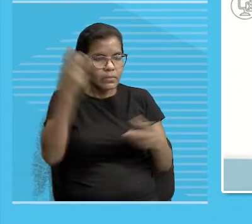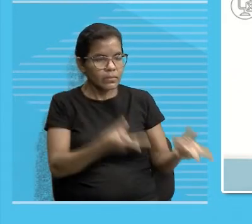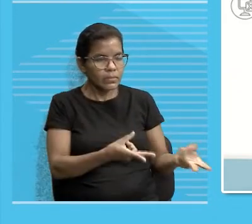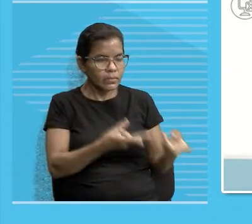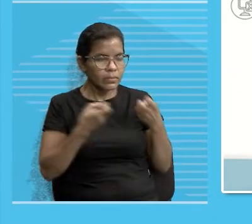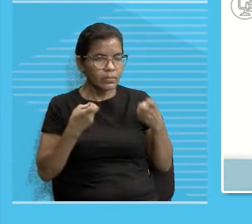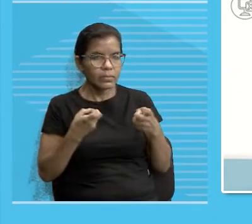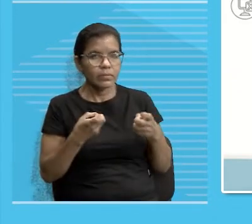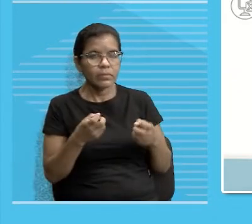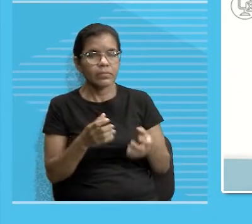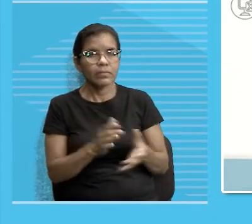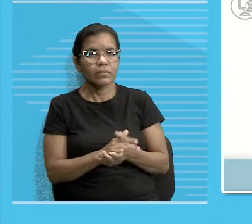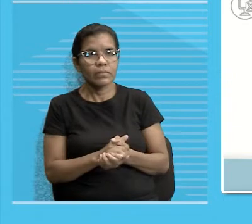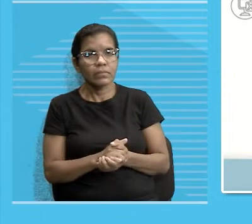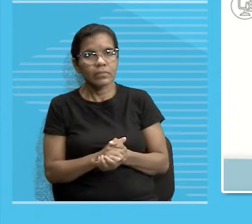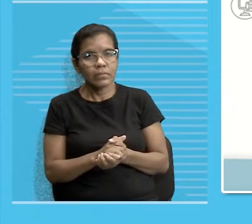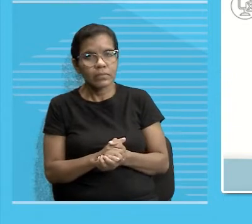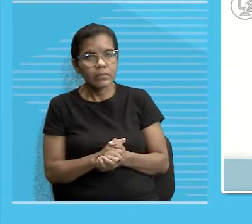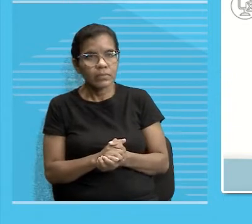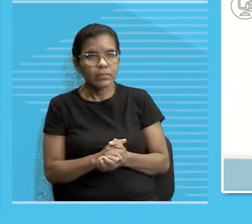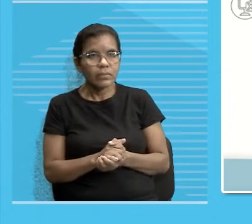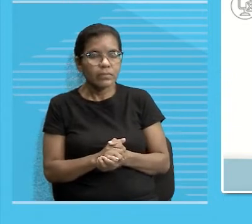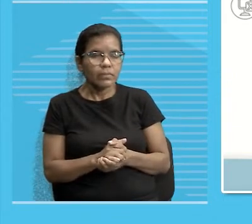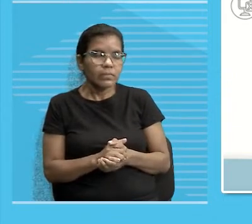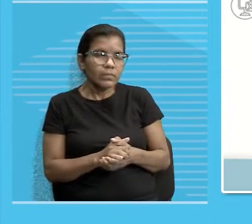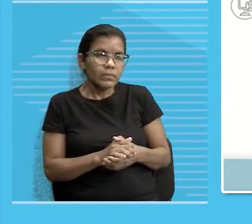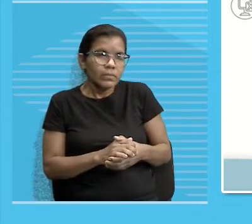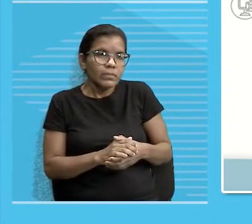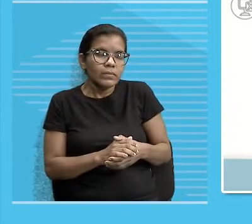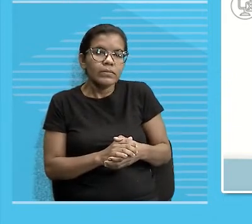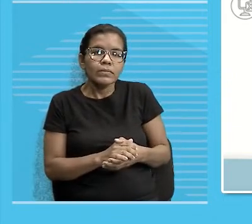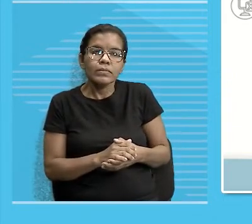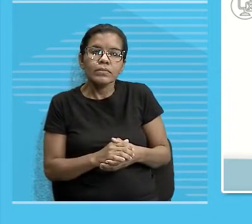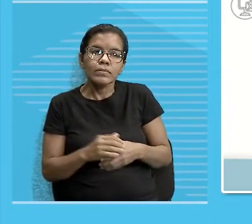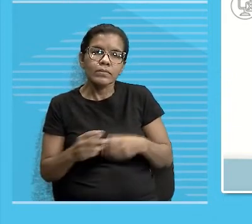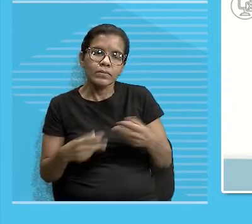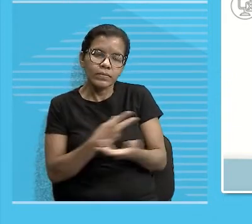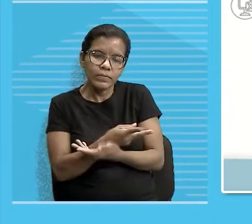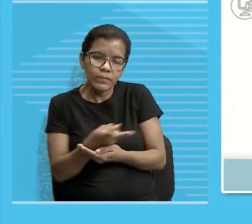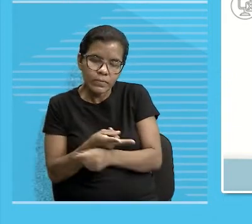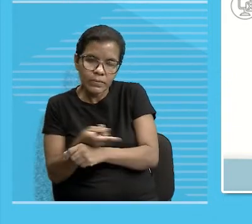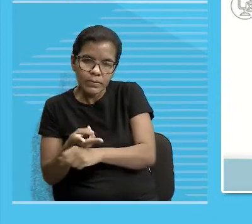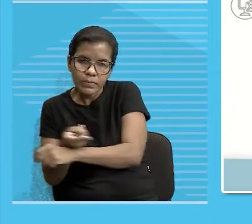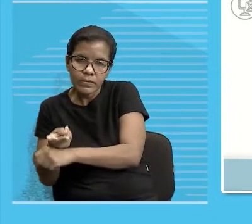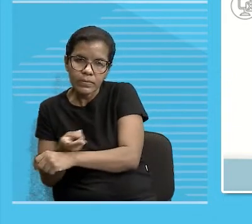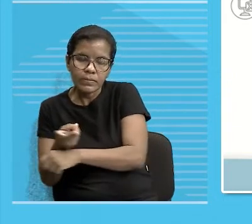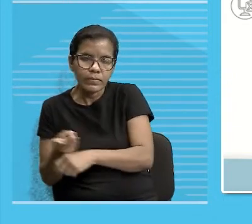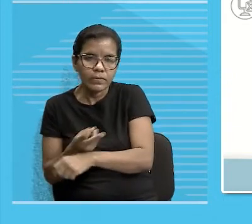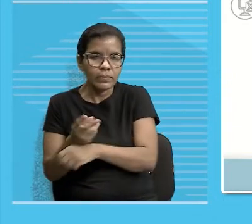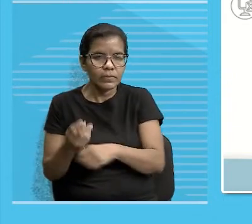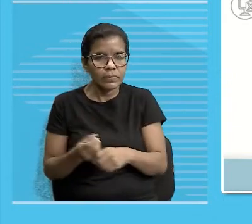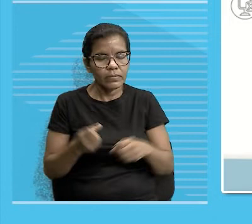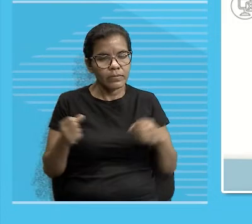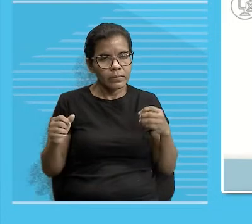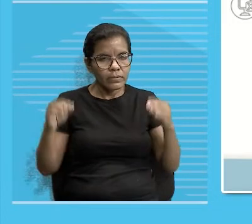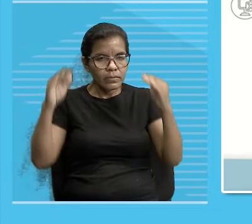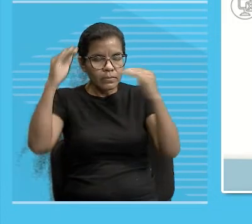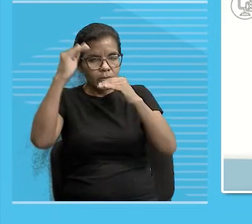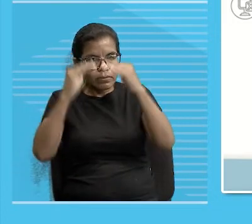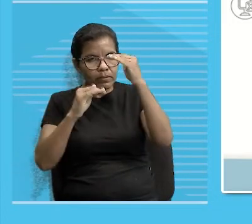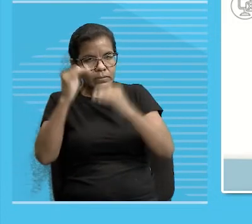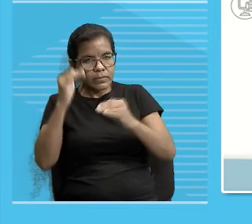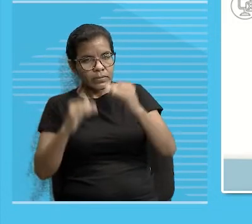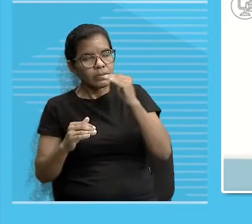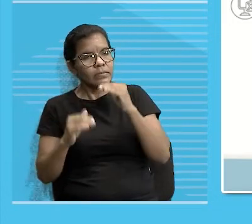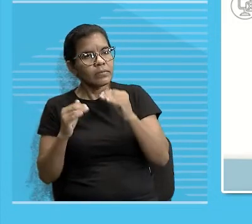que ele, logicamente, procurava obedecer esses padrões, mas veja que essa é